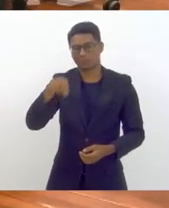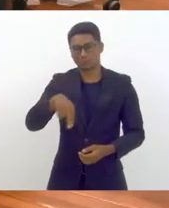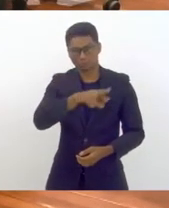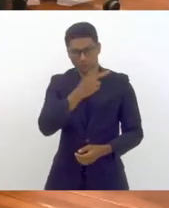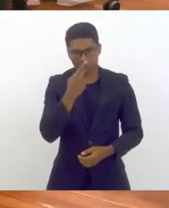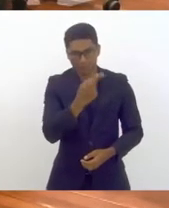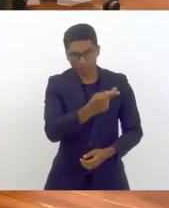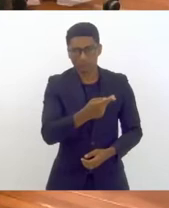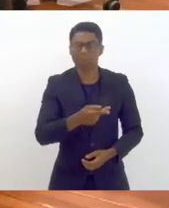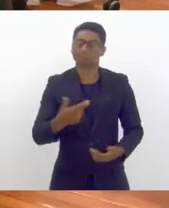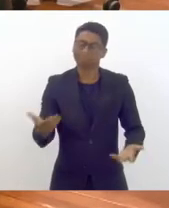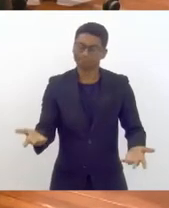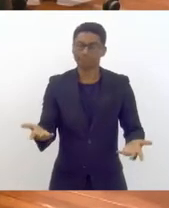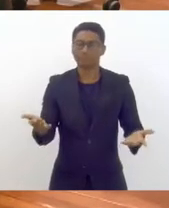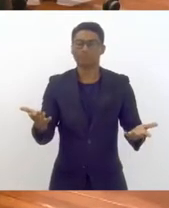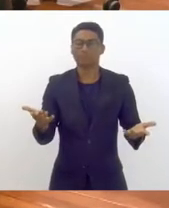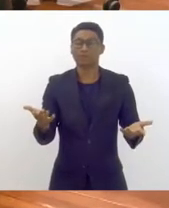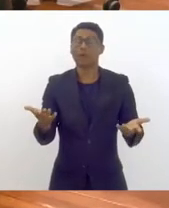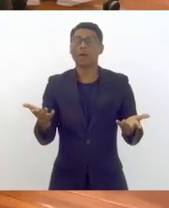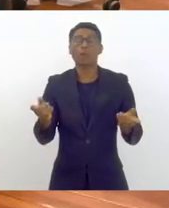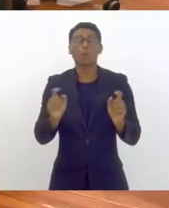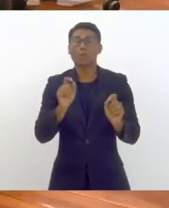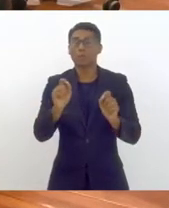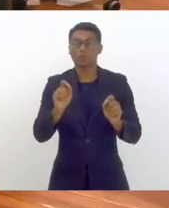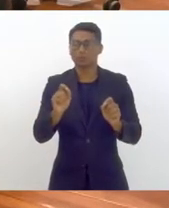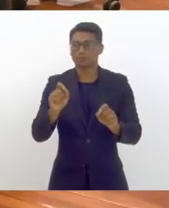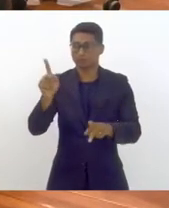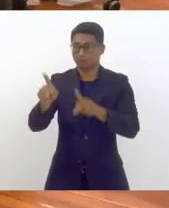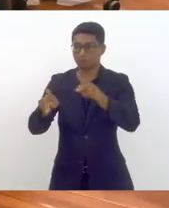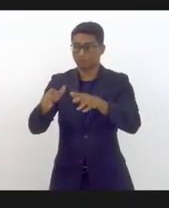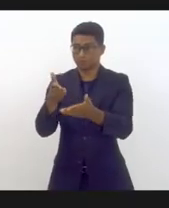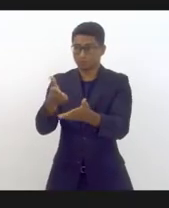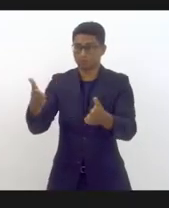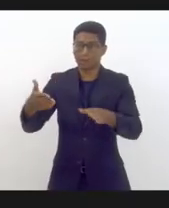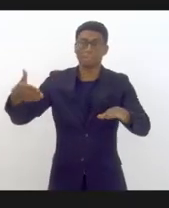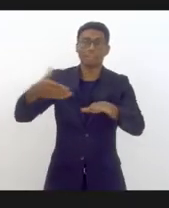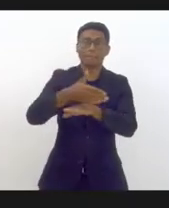ampliando os mecanismos de participação popular